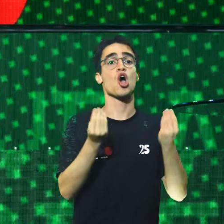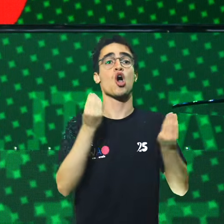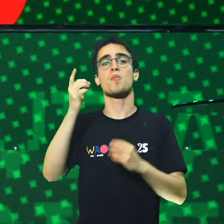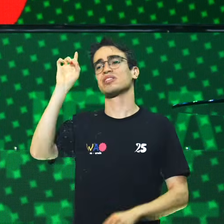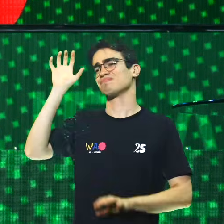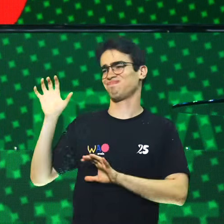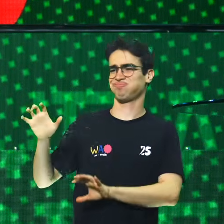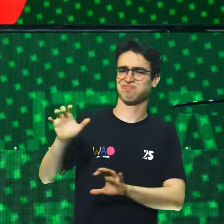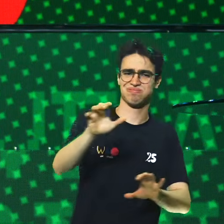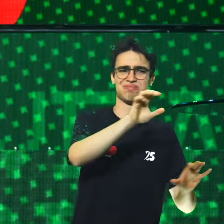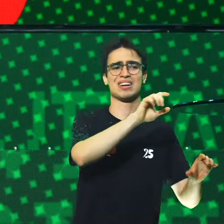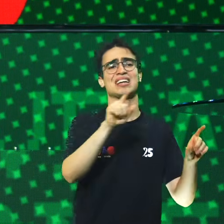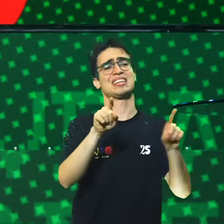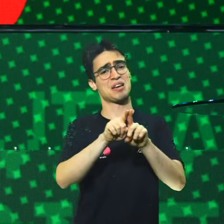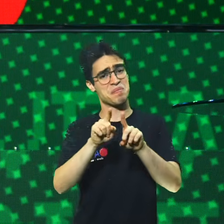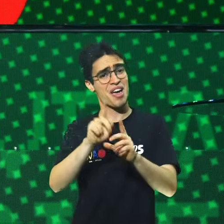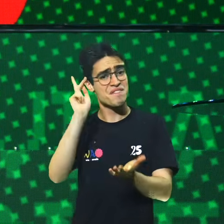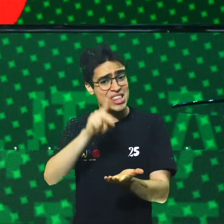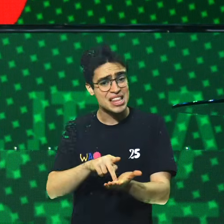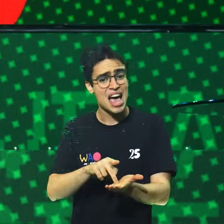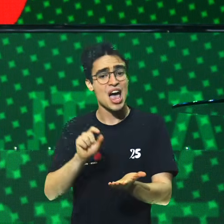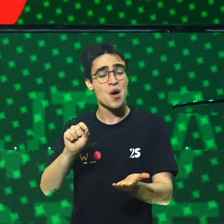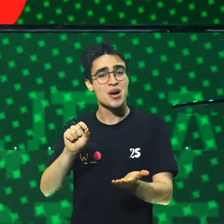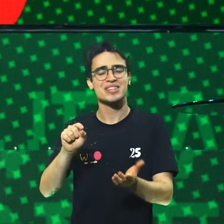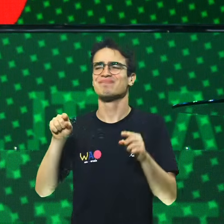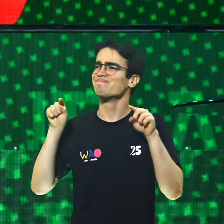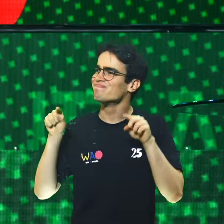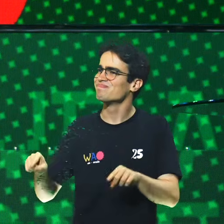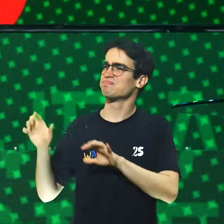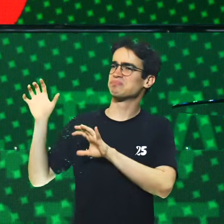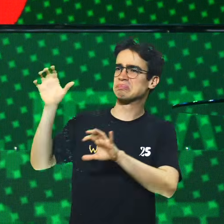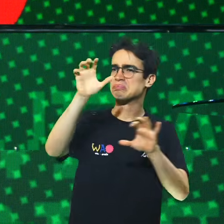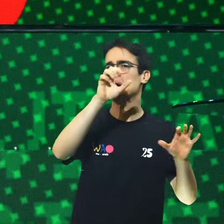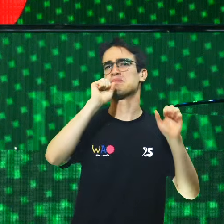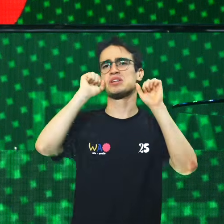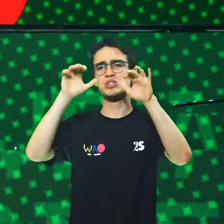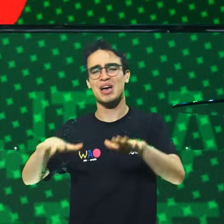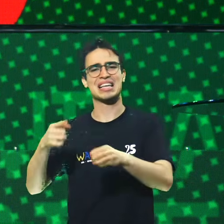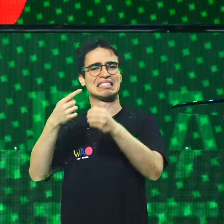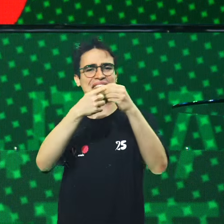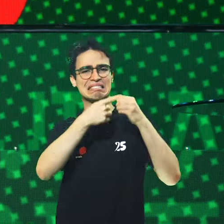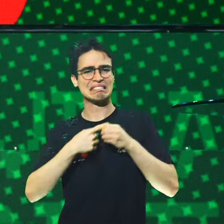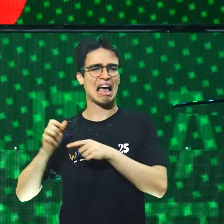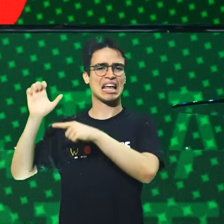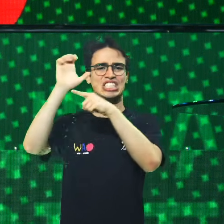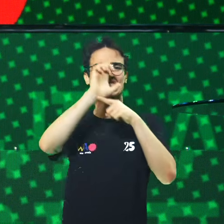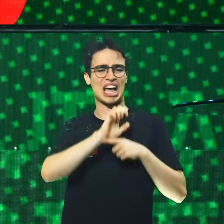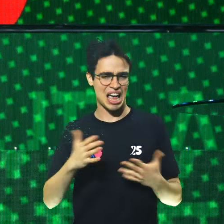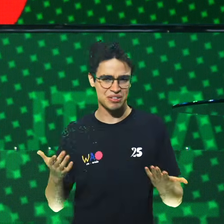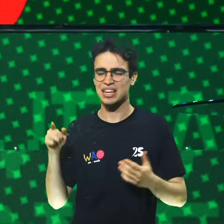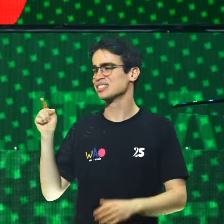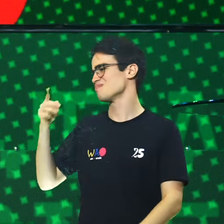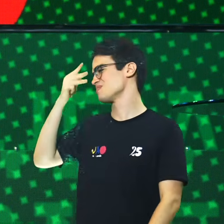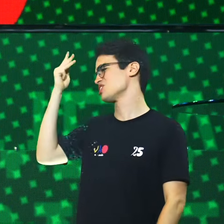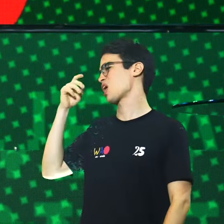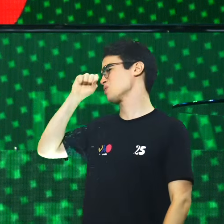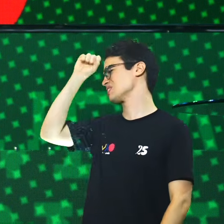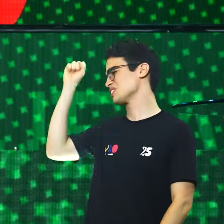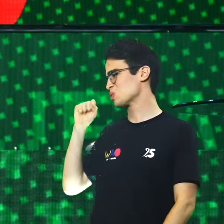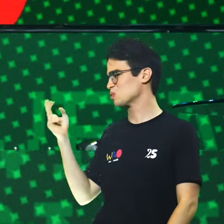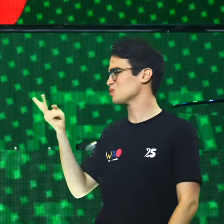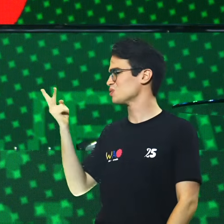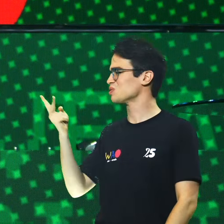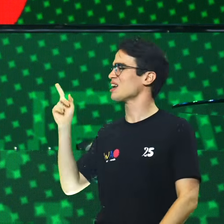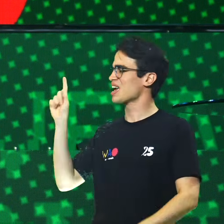aqui e o que tem sido isso nas cidades e nos estados. Então, Michel e Sil, vocês são um presente